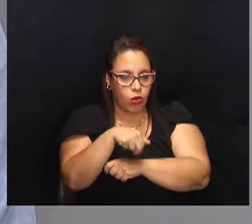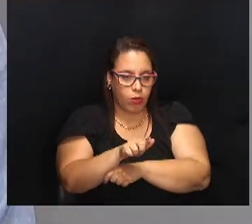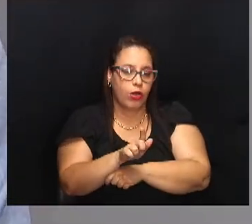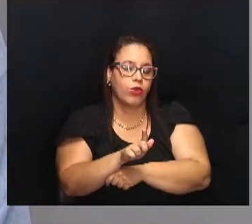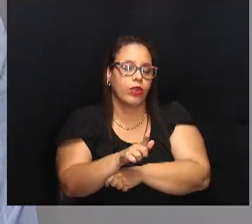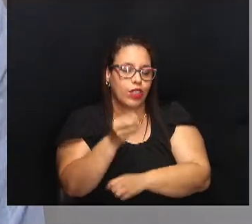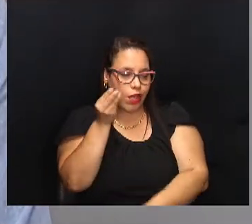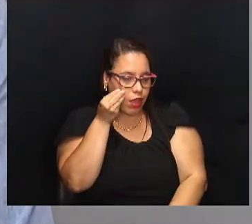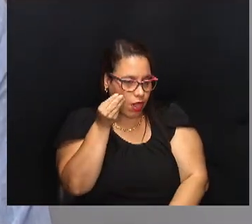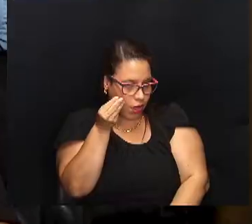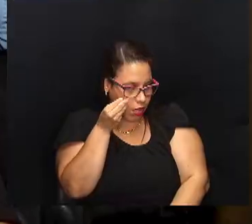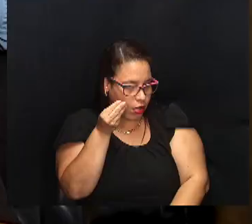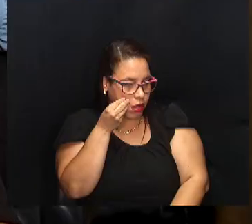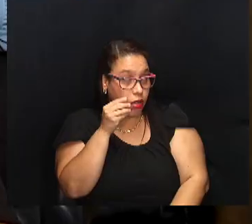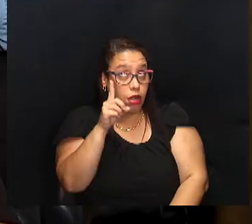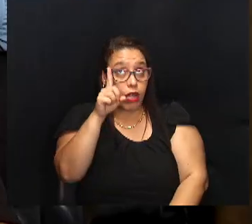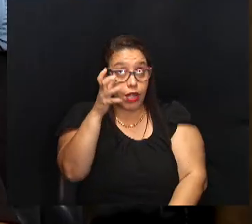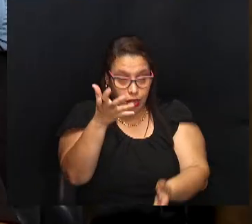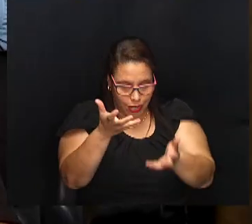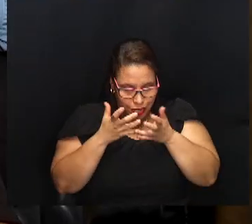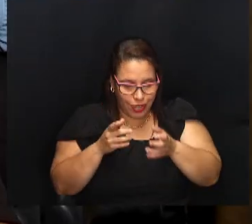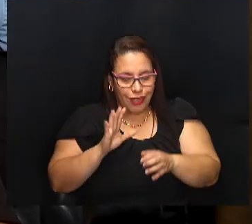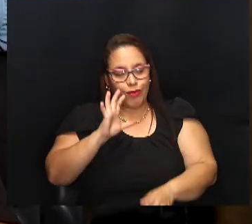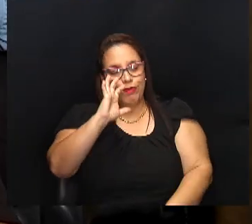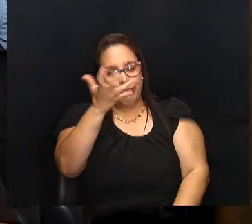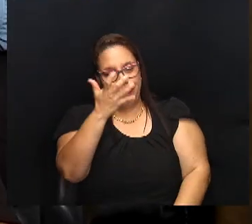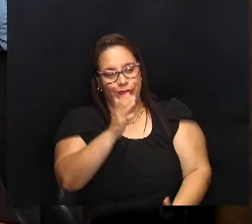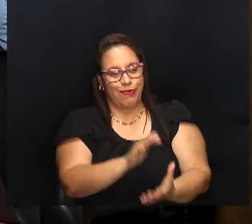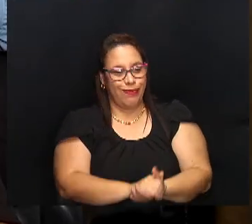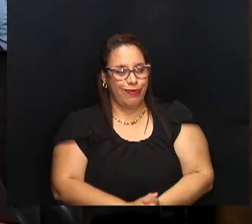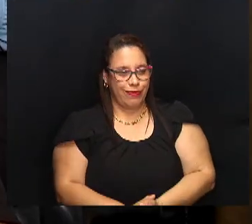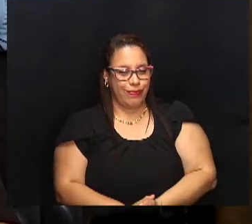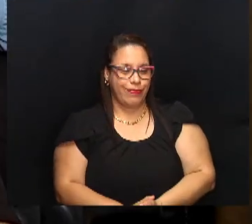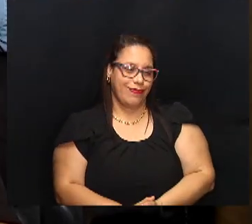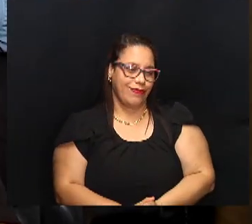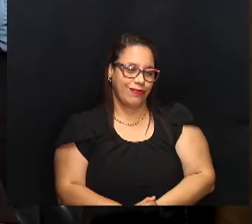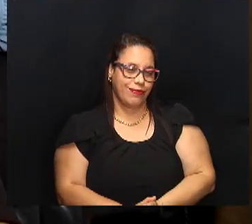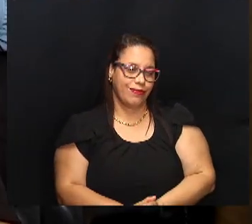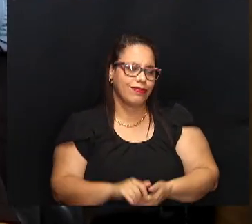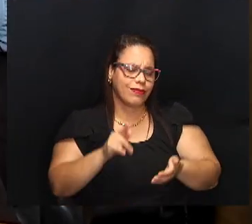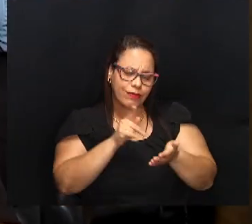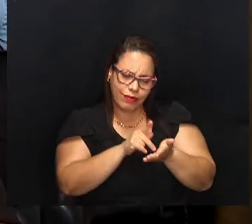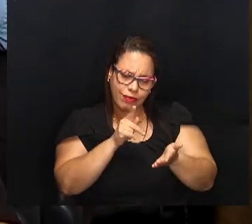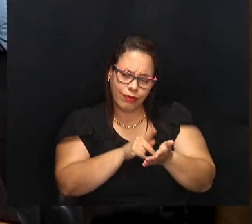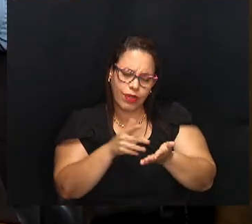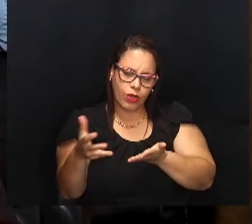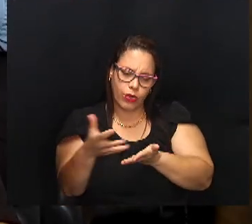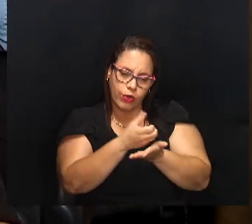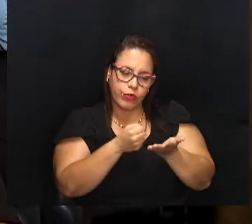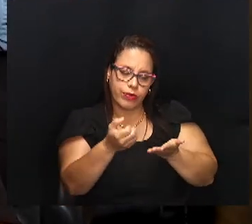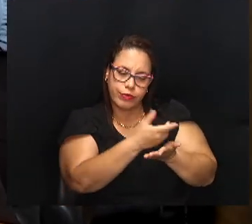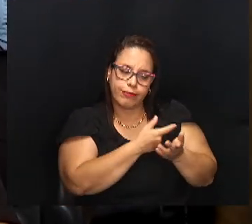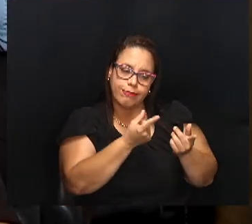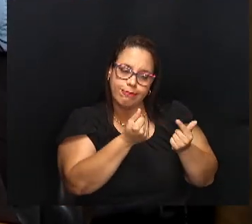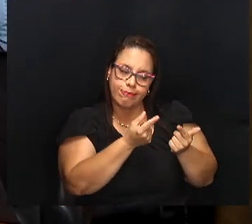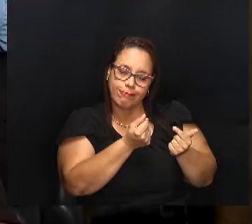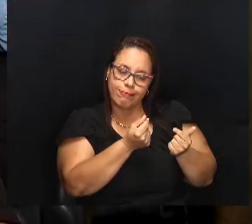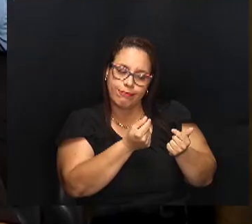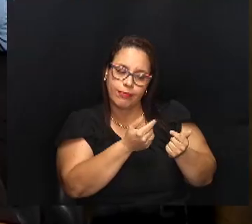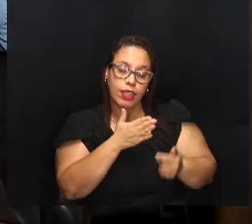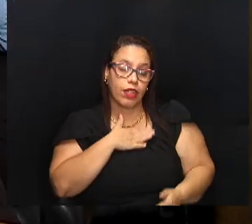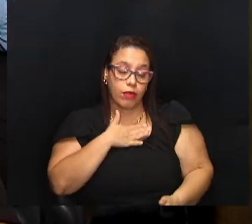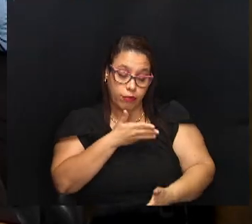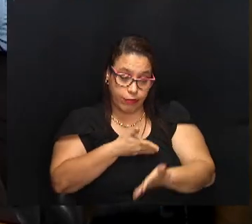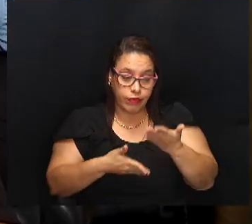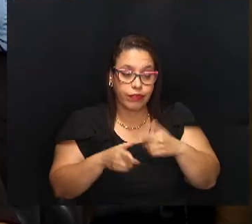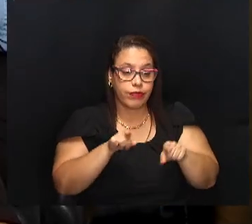Sim. Se Deus quiser, logo logo acontece. Para que a gente realmente possa captar recursos, né? Uma das minhas